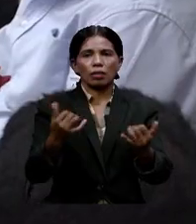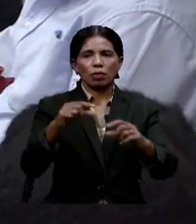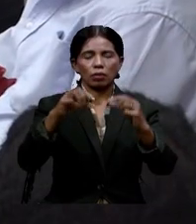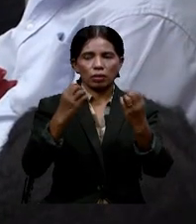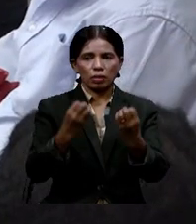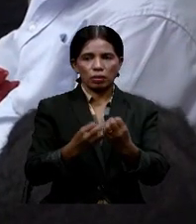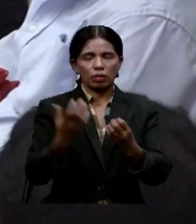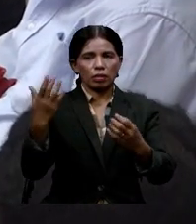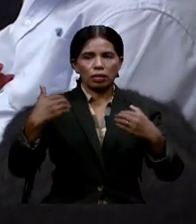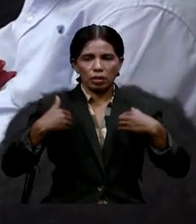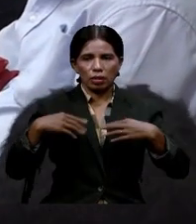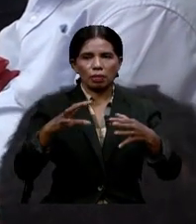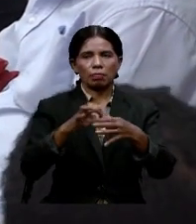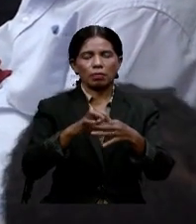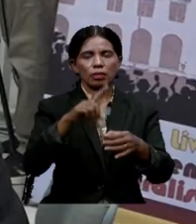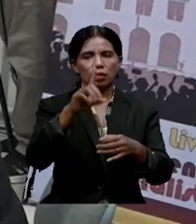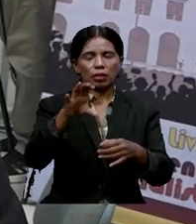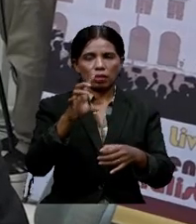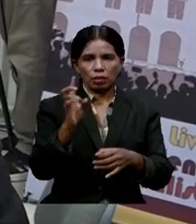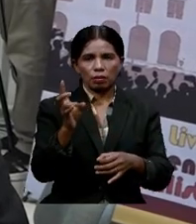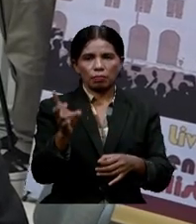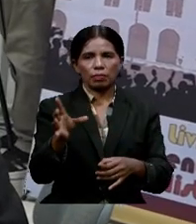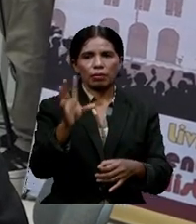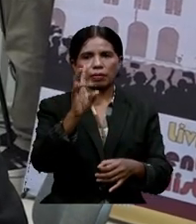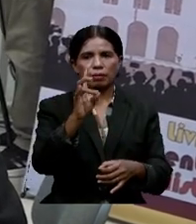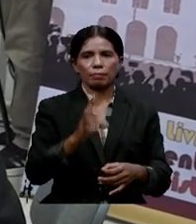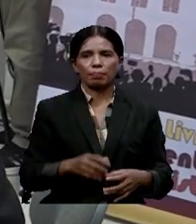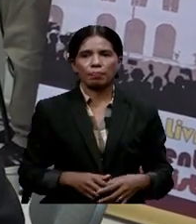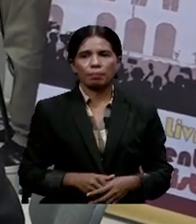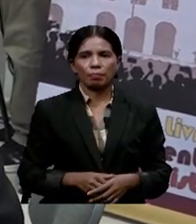refere ia membro atau sida neng non resinen Agustino da Costa, Marito da Costa, ZMN.